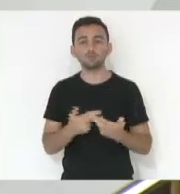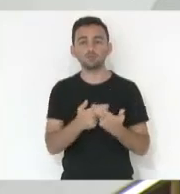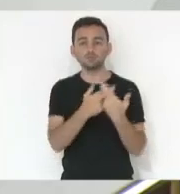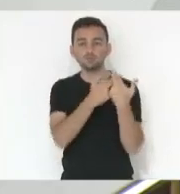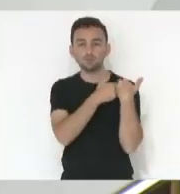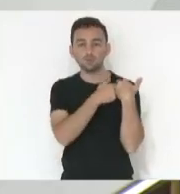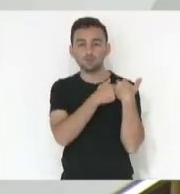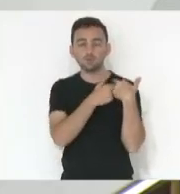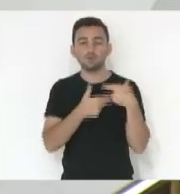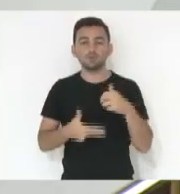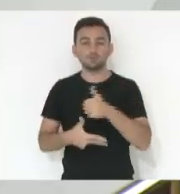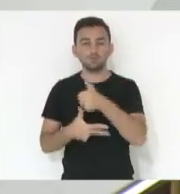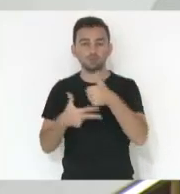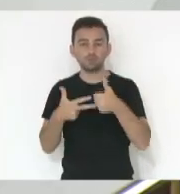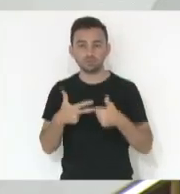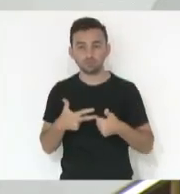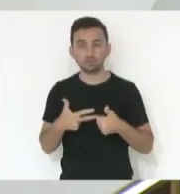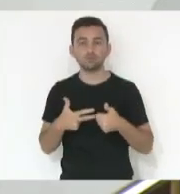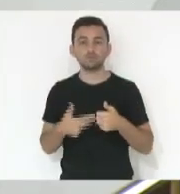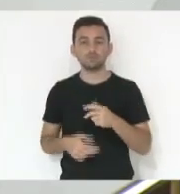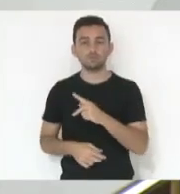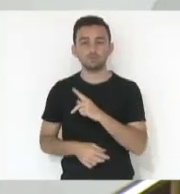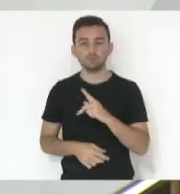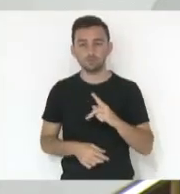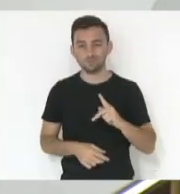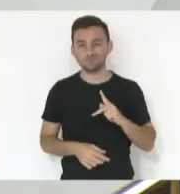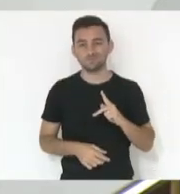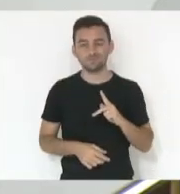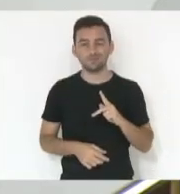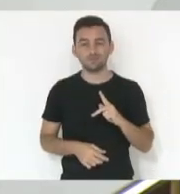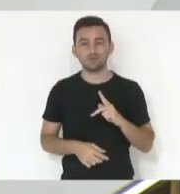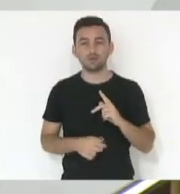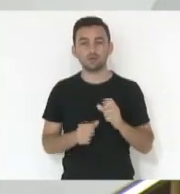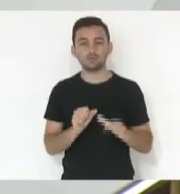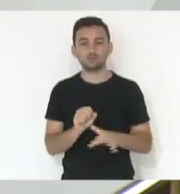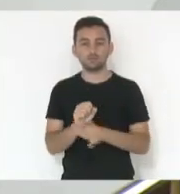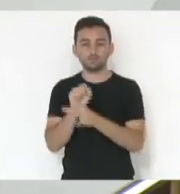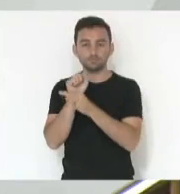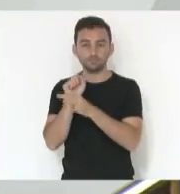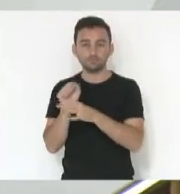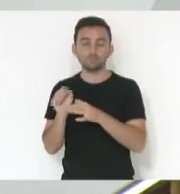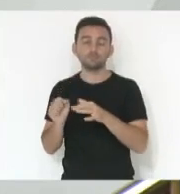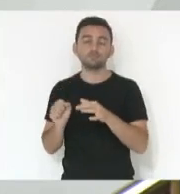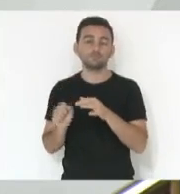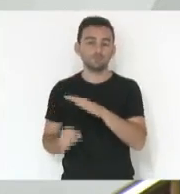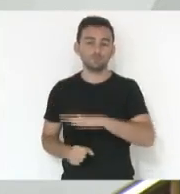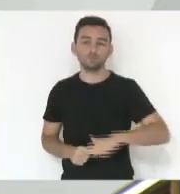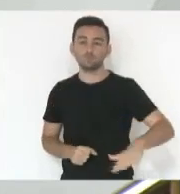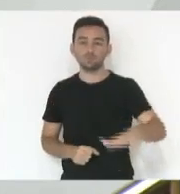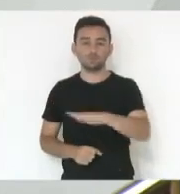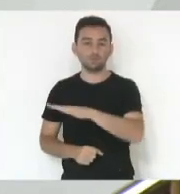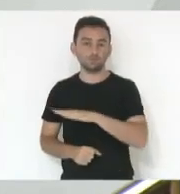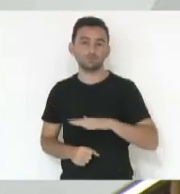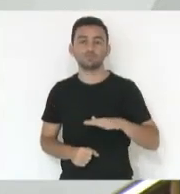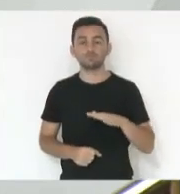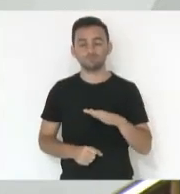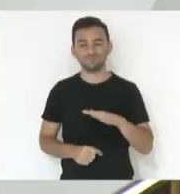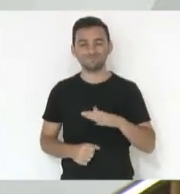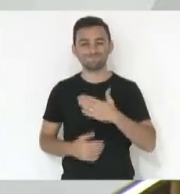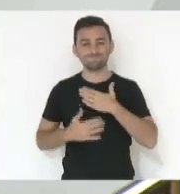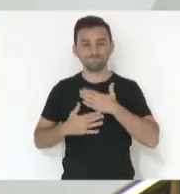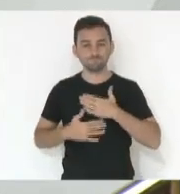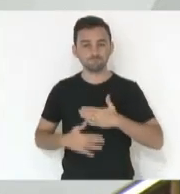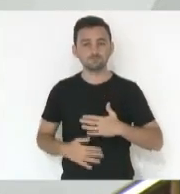poderes públicos na garantia da segurança, do bem-estar,